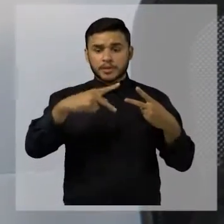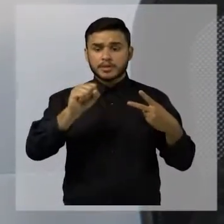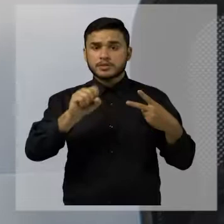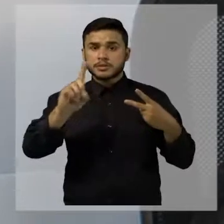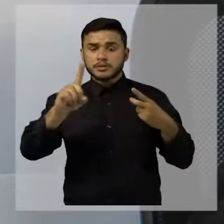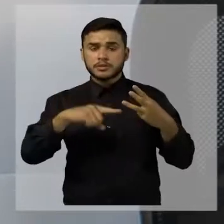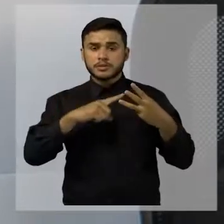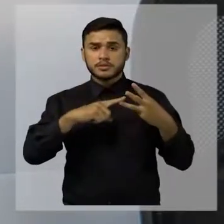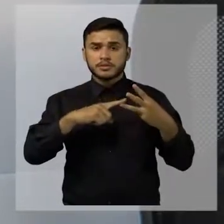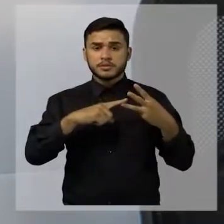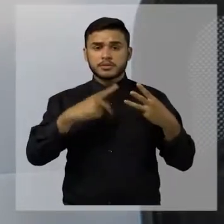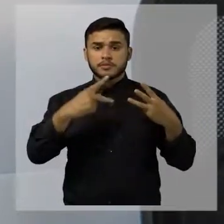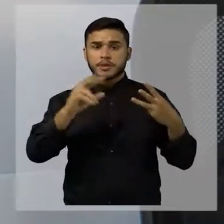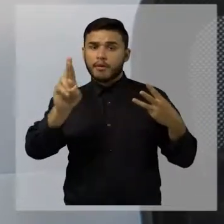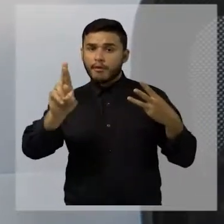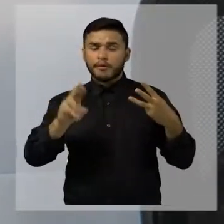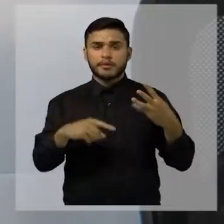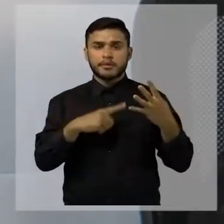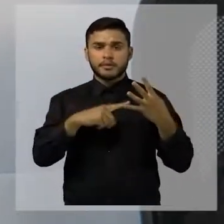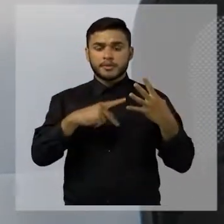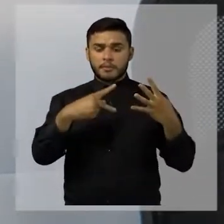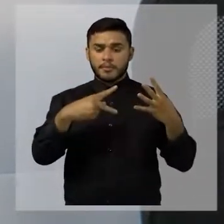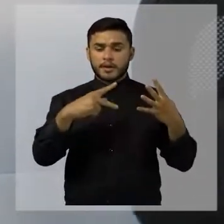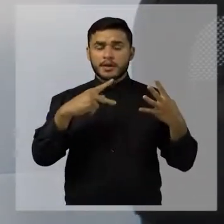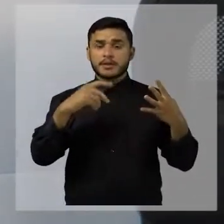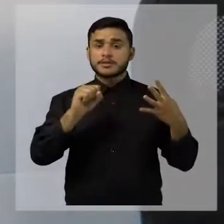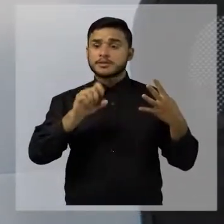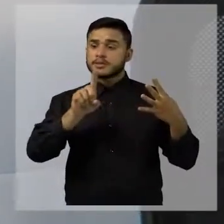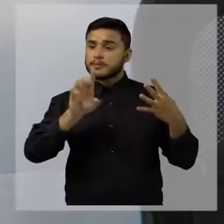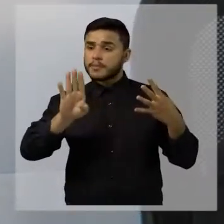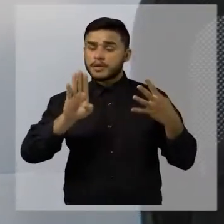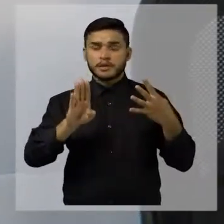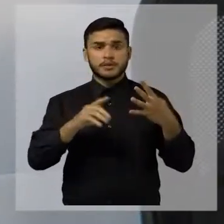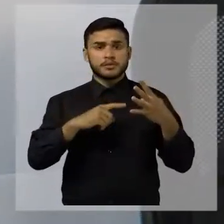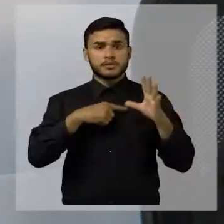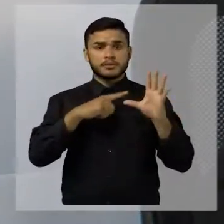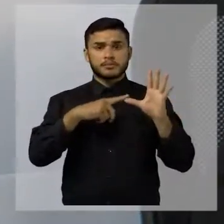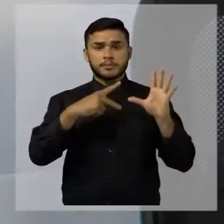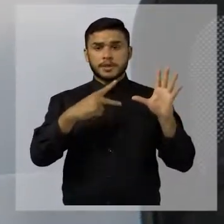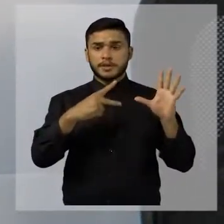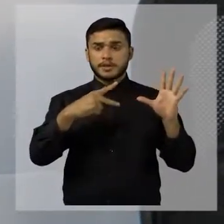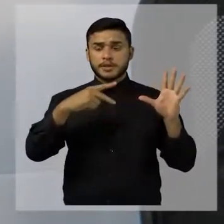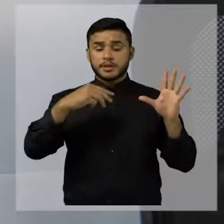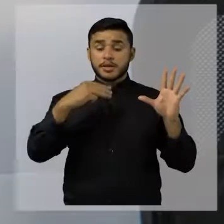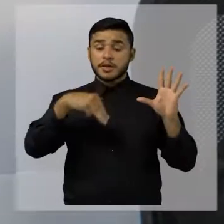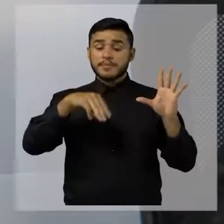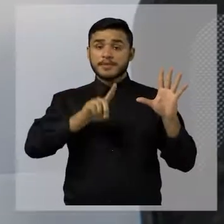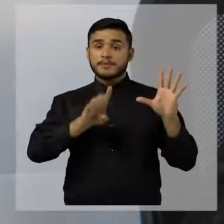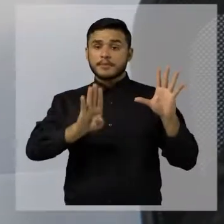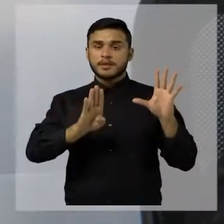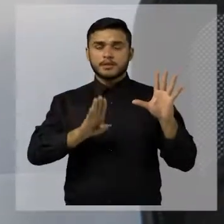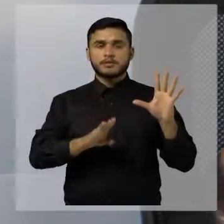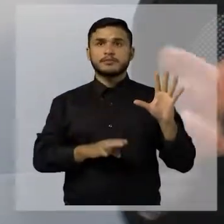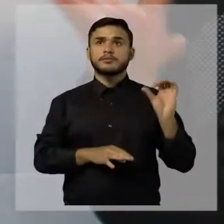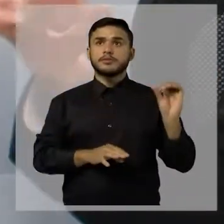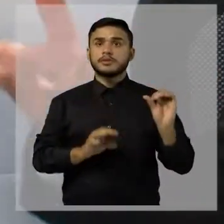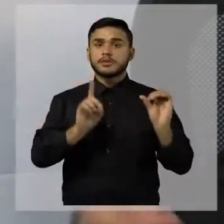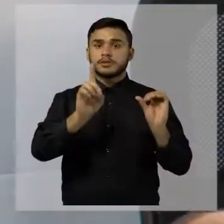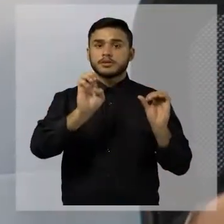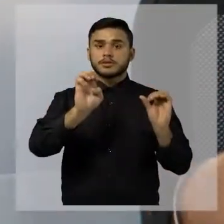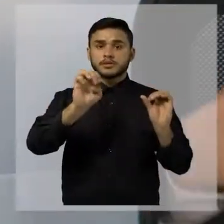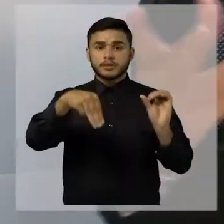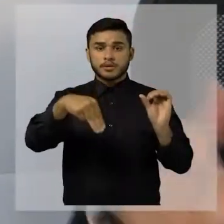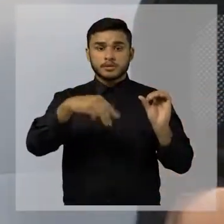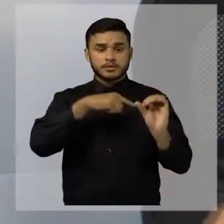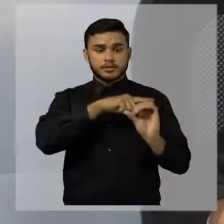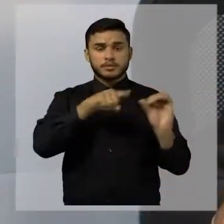da República, setores do PSDB, setores do MDB e o DEM, que teoricamente deveria